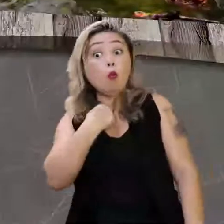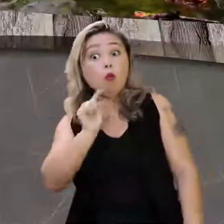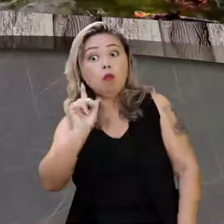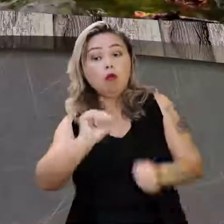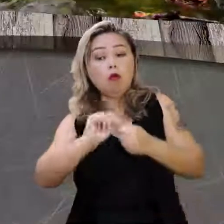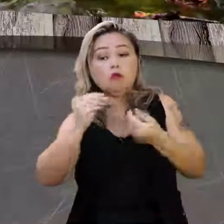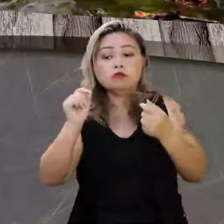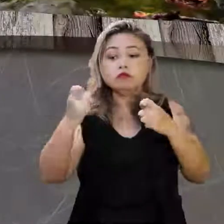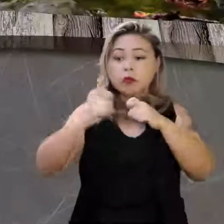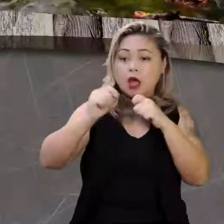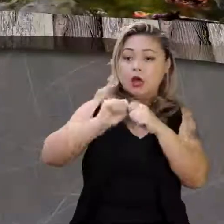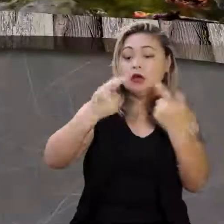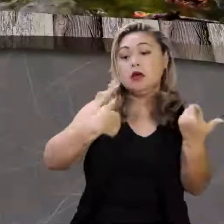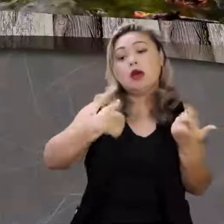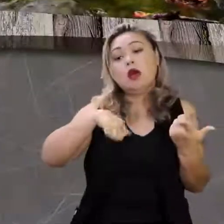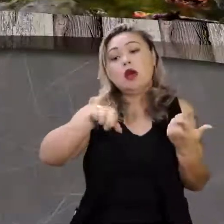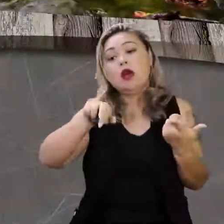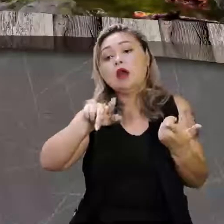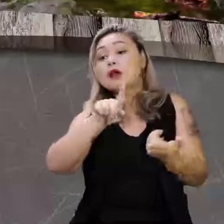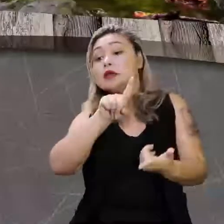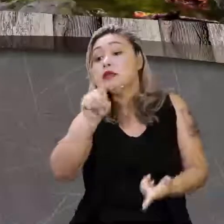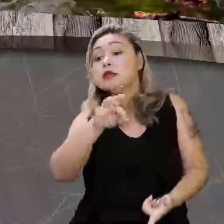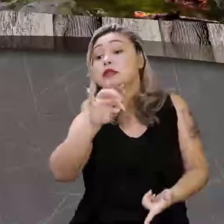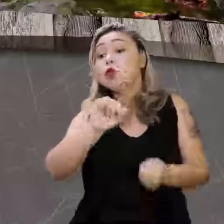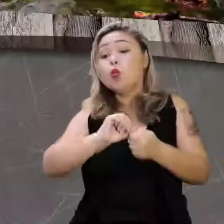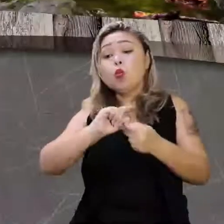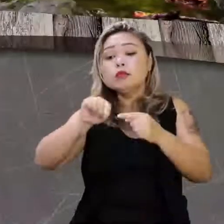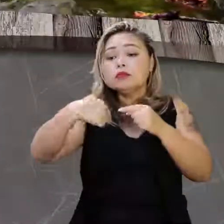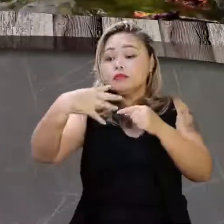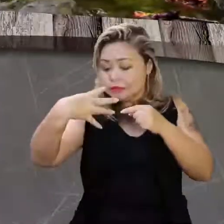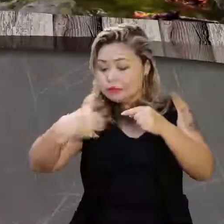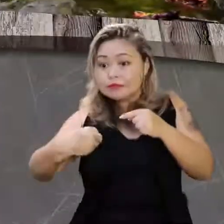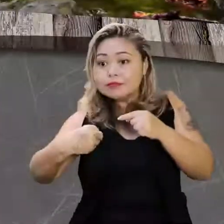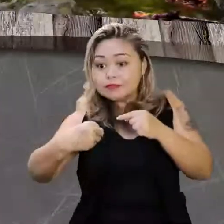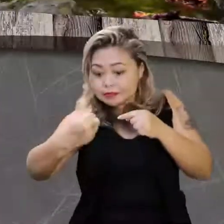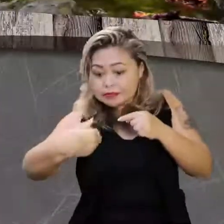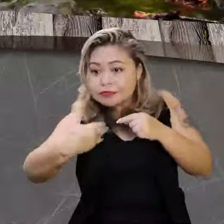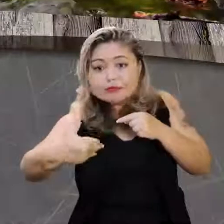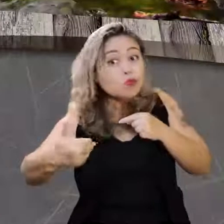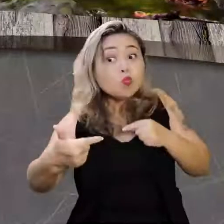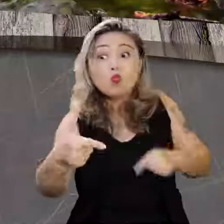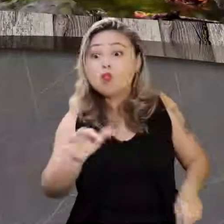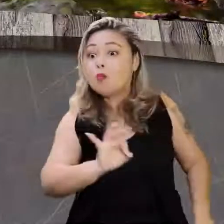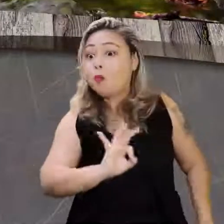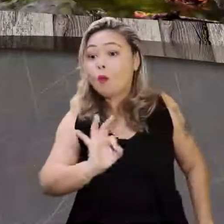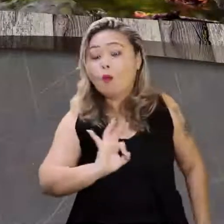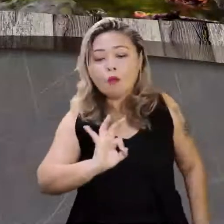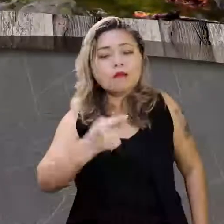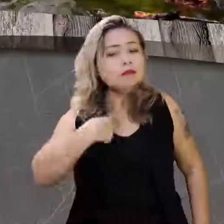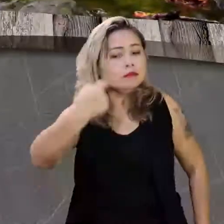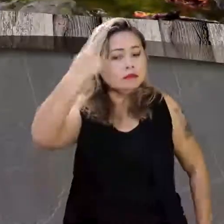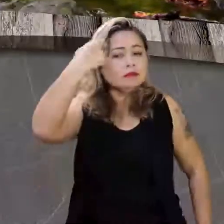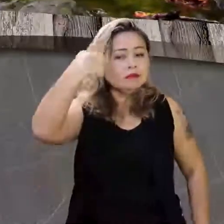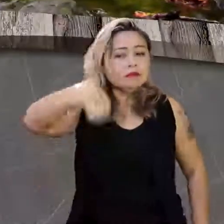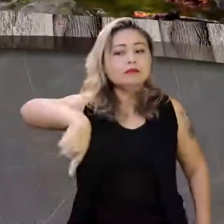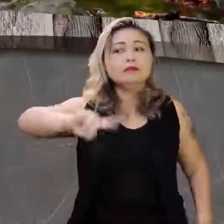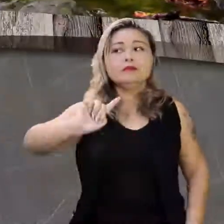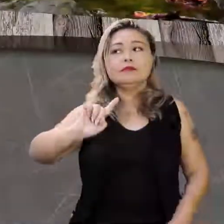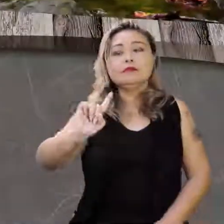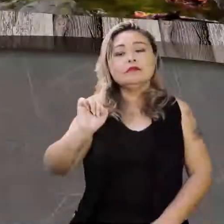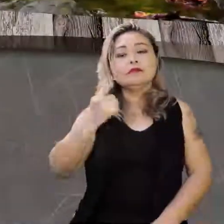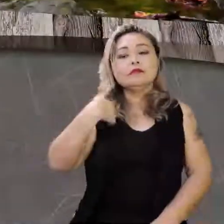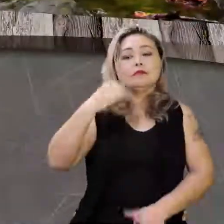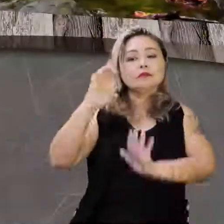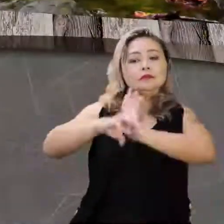acontecer, formar zigoto, mas esse zigoto não vai vingar. Tá bom? Fica com esse pensamento aí,